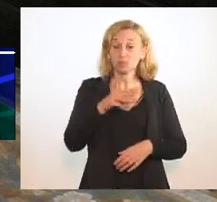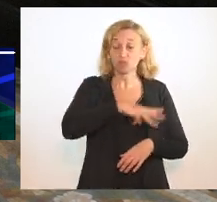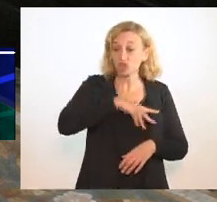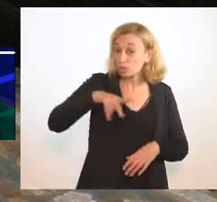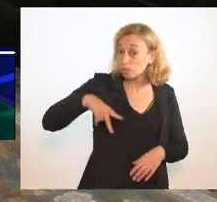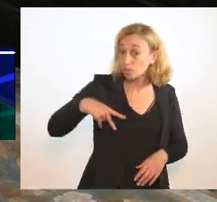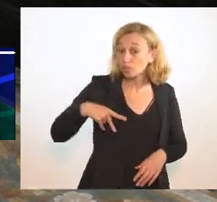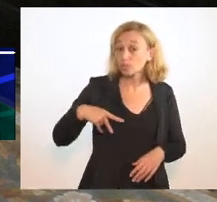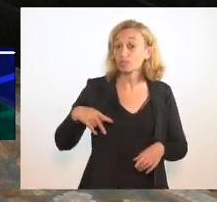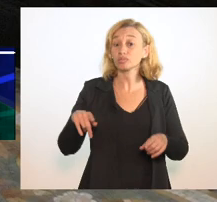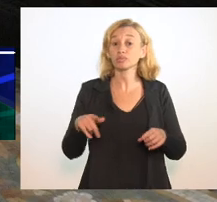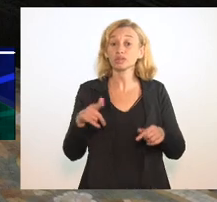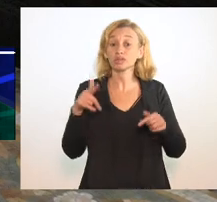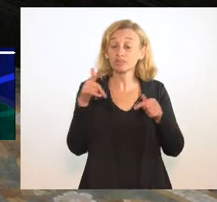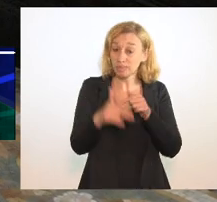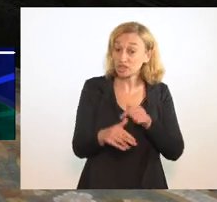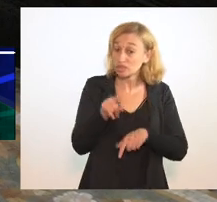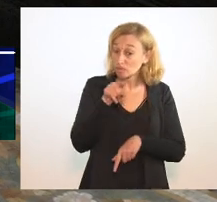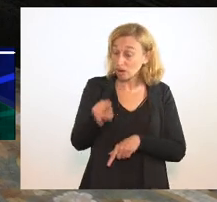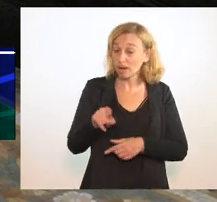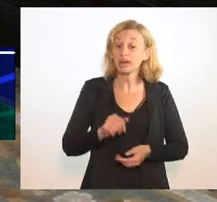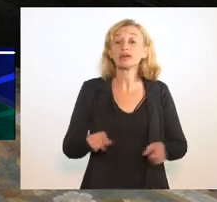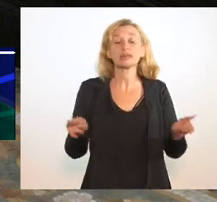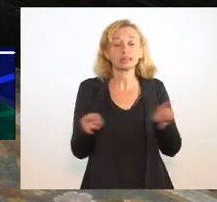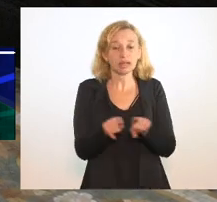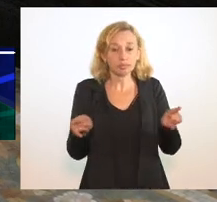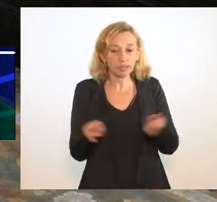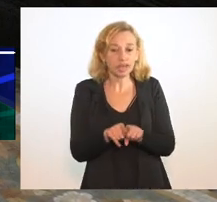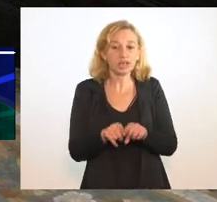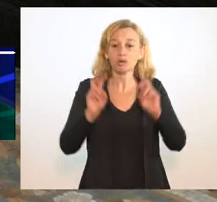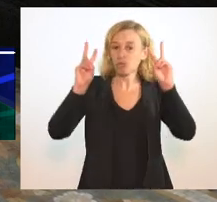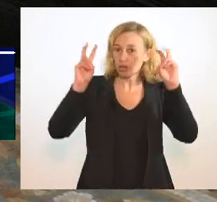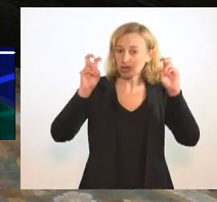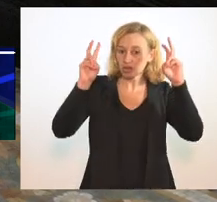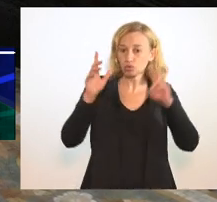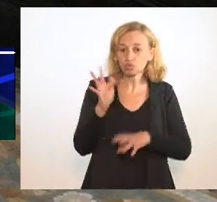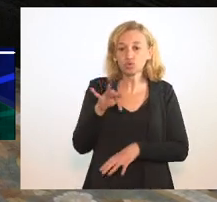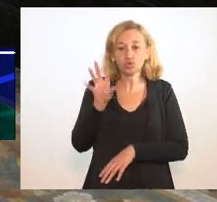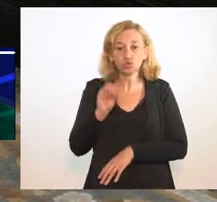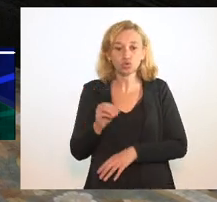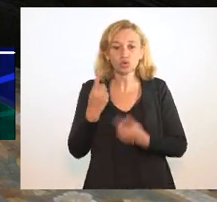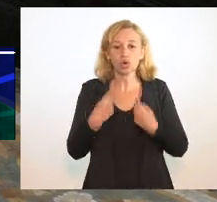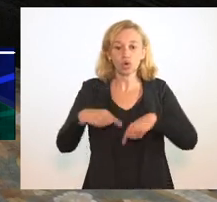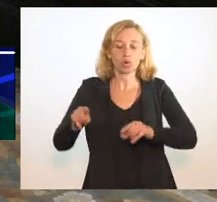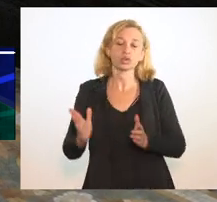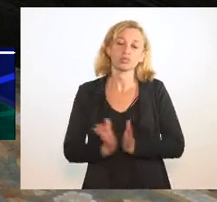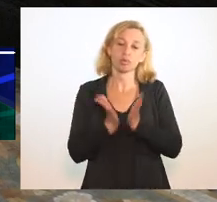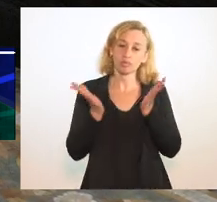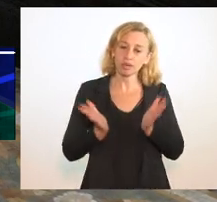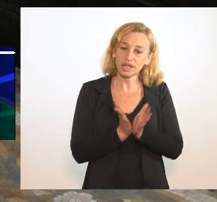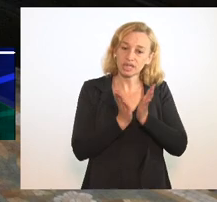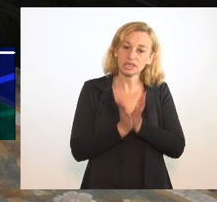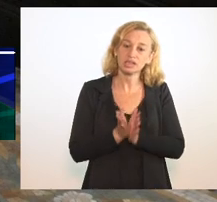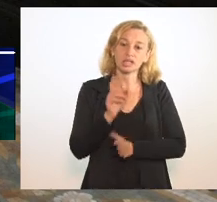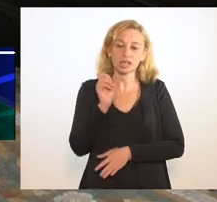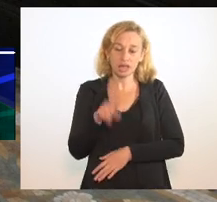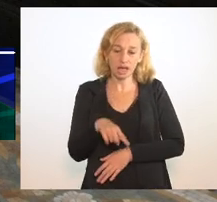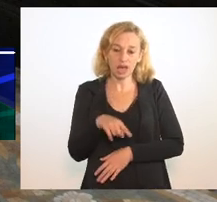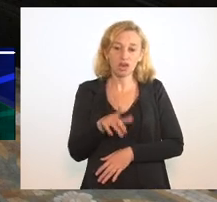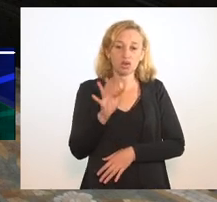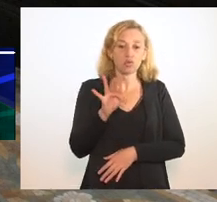Público interferiu, né? E também a questão do Fundo de Combate à Pobreza, que é o